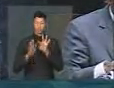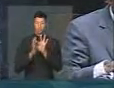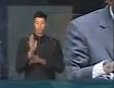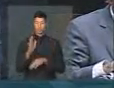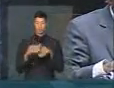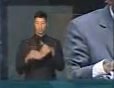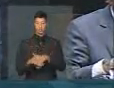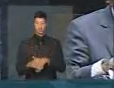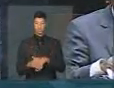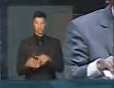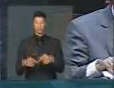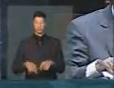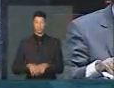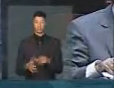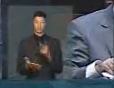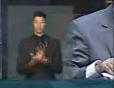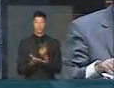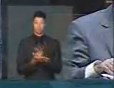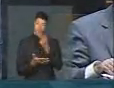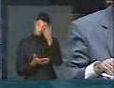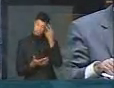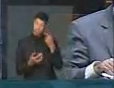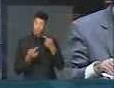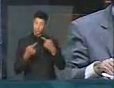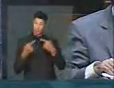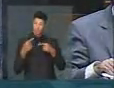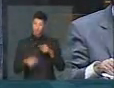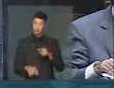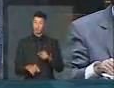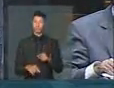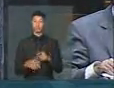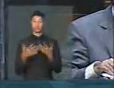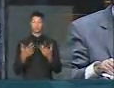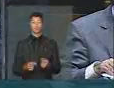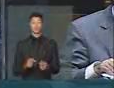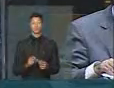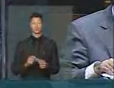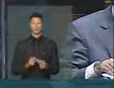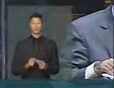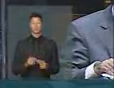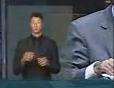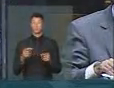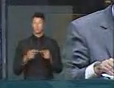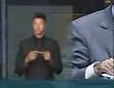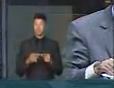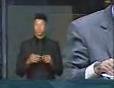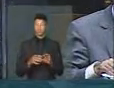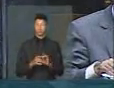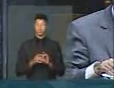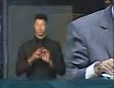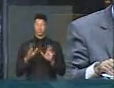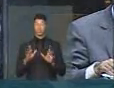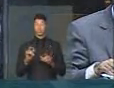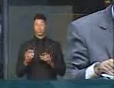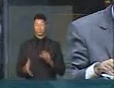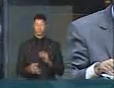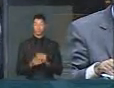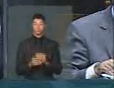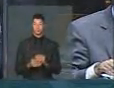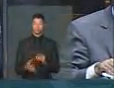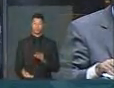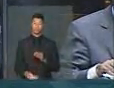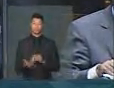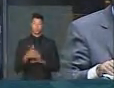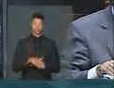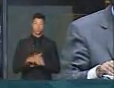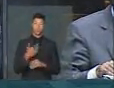ser votado. Então, mesmo aqueles que não concordem com o conteúdo, nós fizemos um acordo político de permitir que as emendas